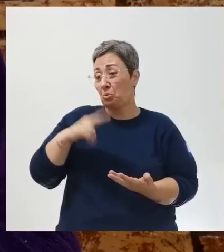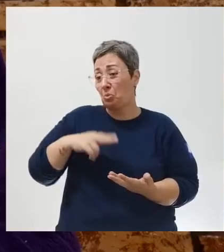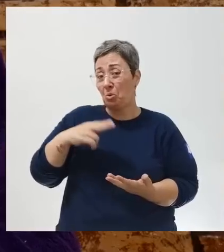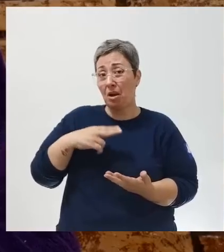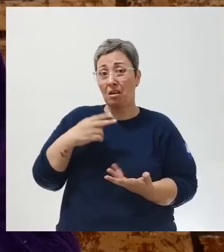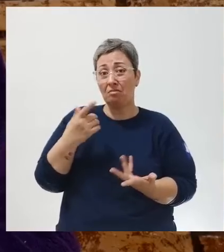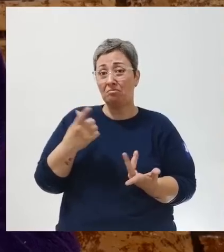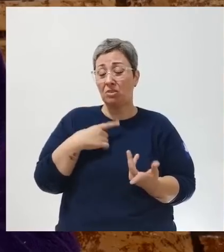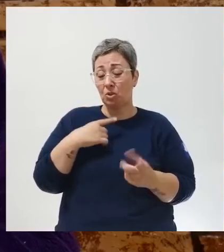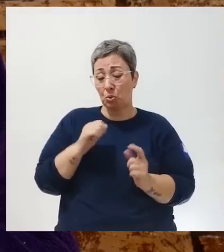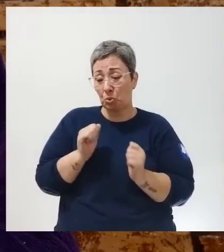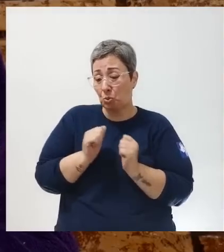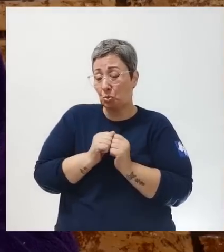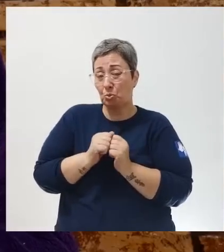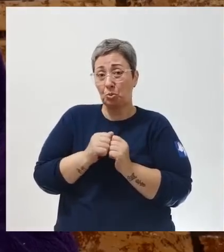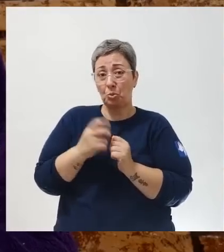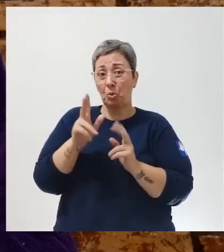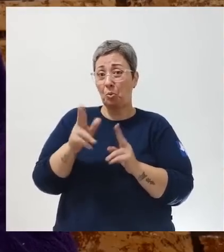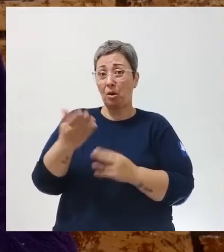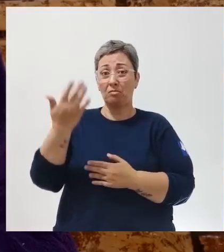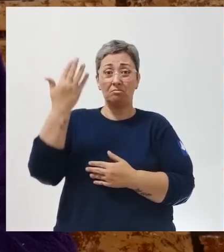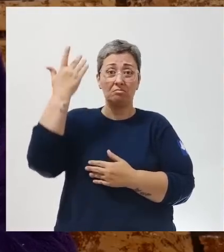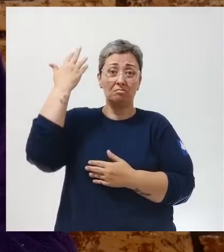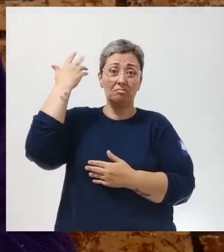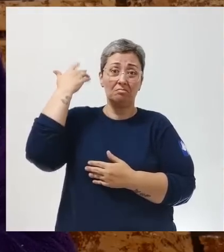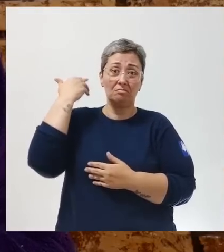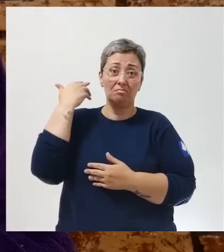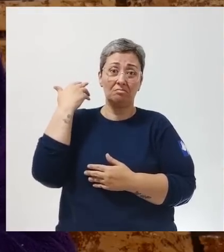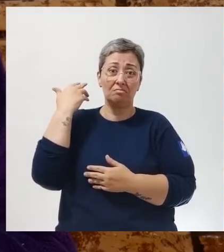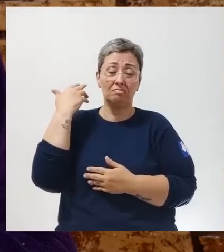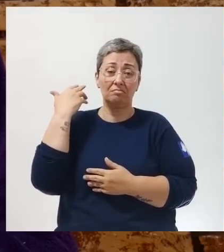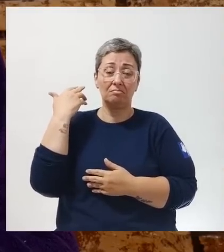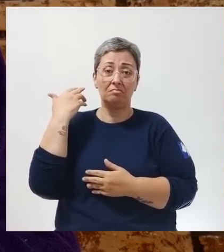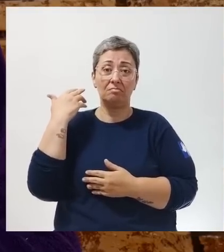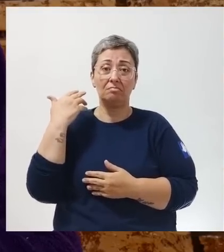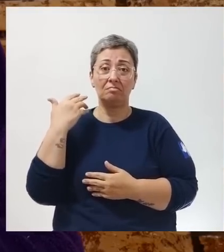Nunca mais saberiam estar juntos como naquele dia.